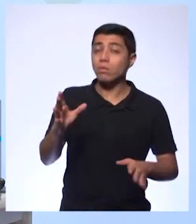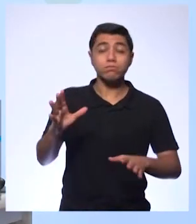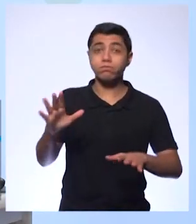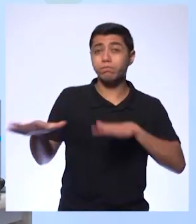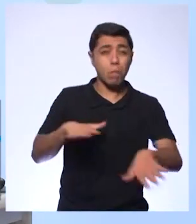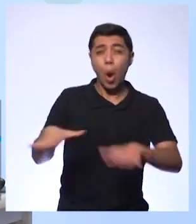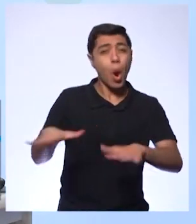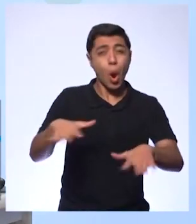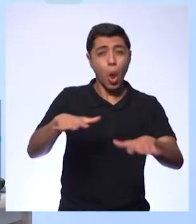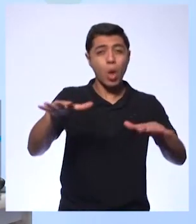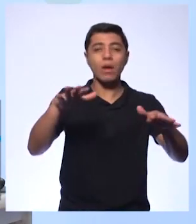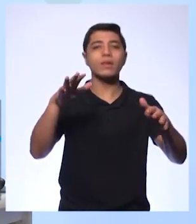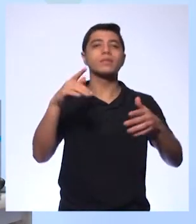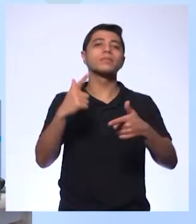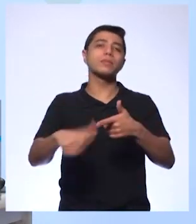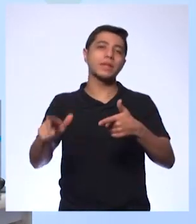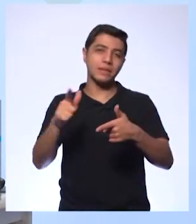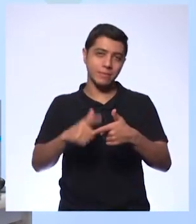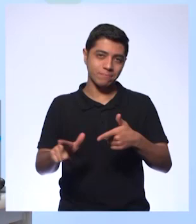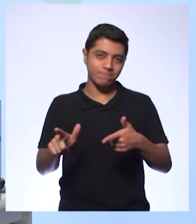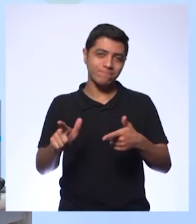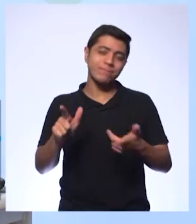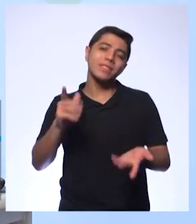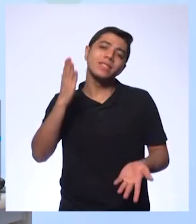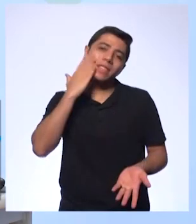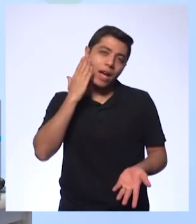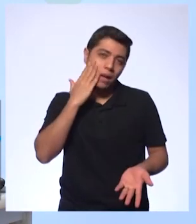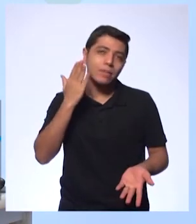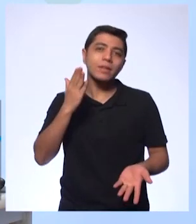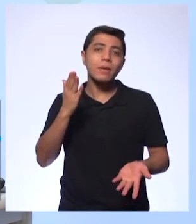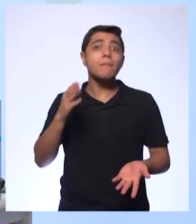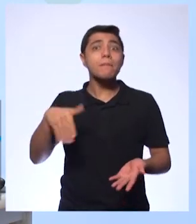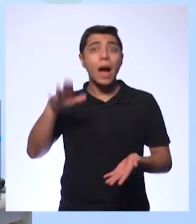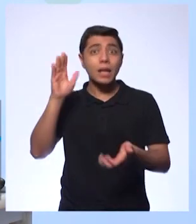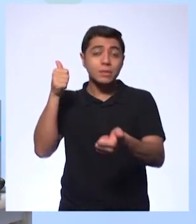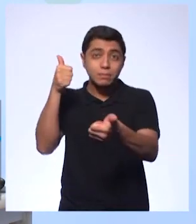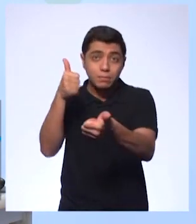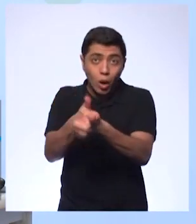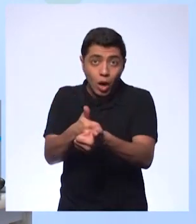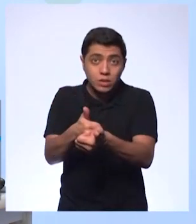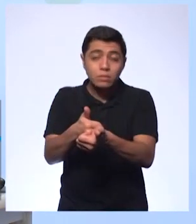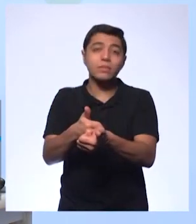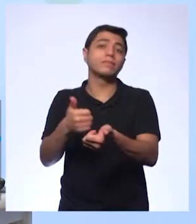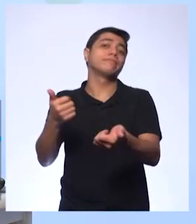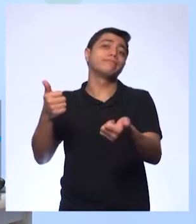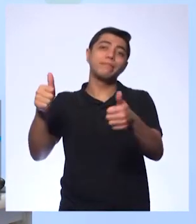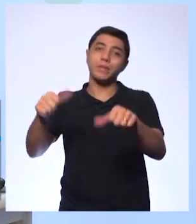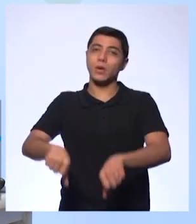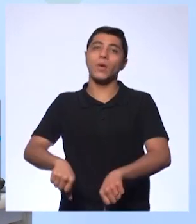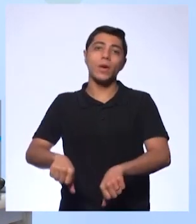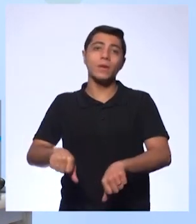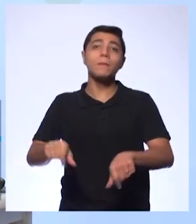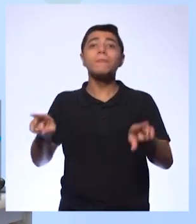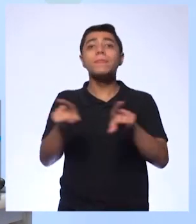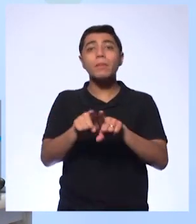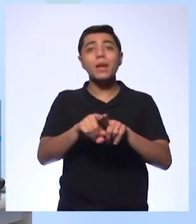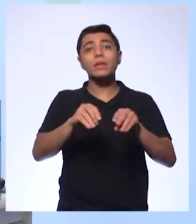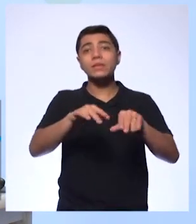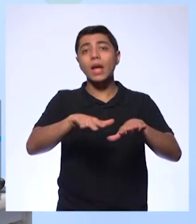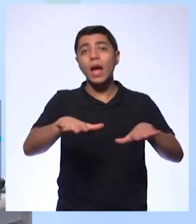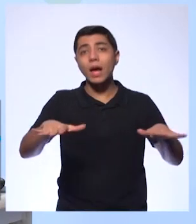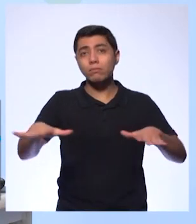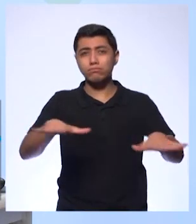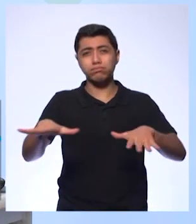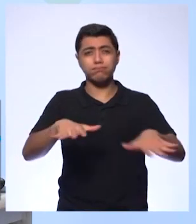Então, logicamente, quanto mais próximo, pior vai ser. E outro agravante é que as placas, é um movimento de subdução,